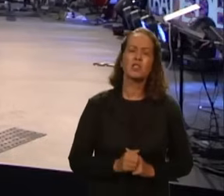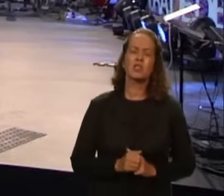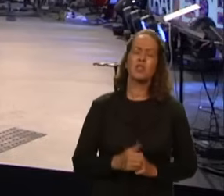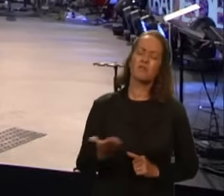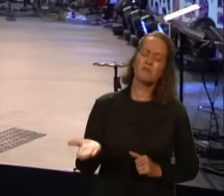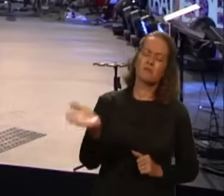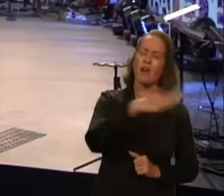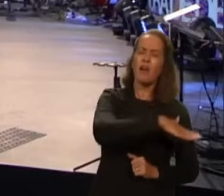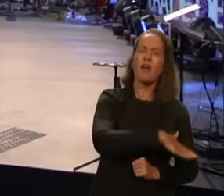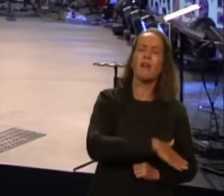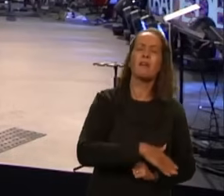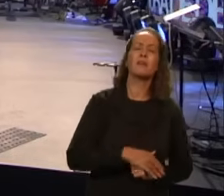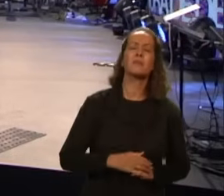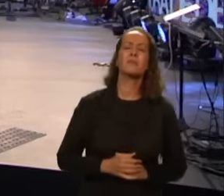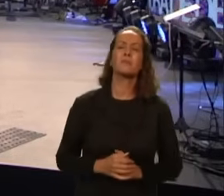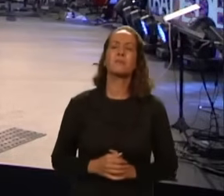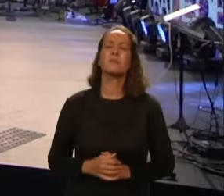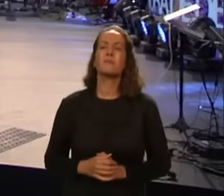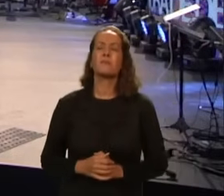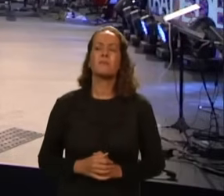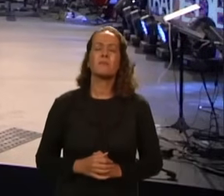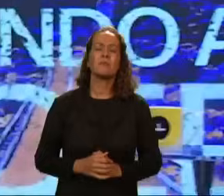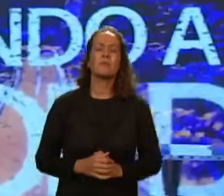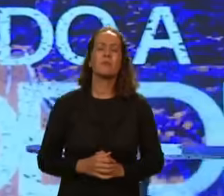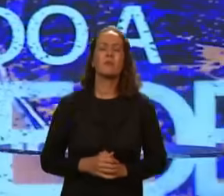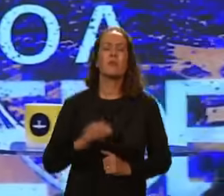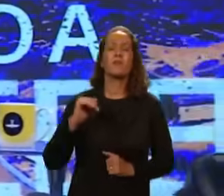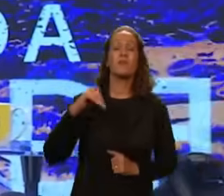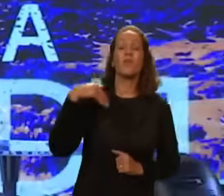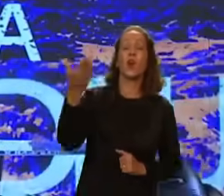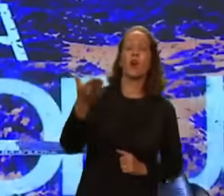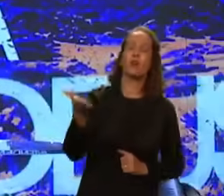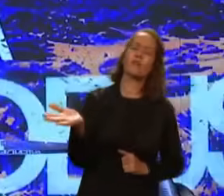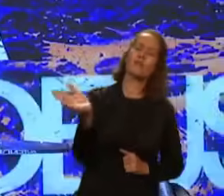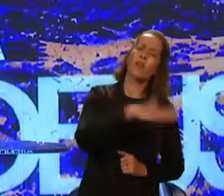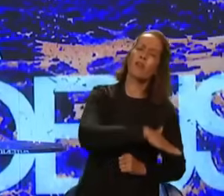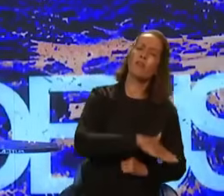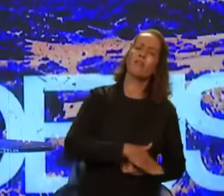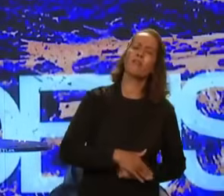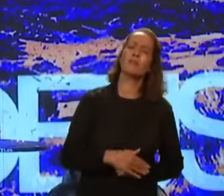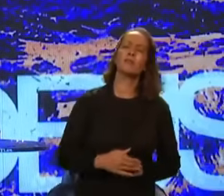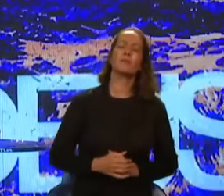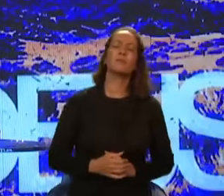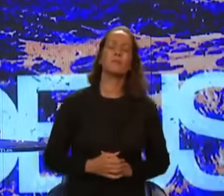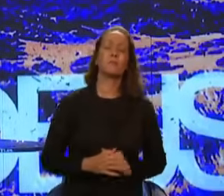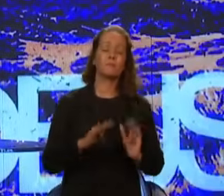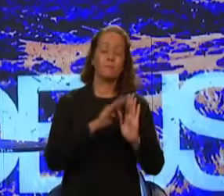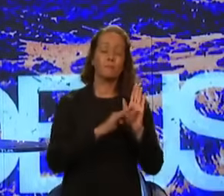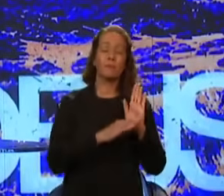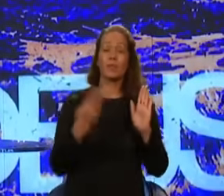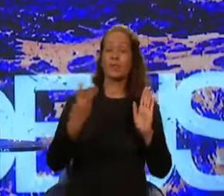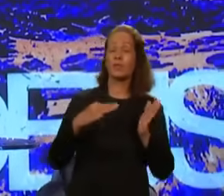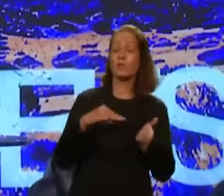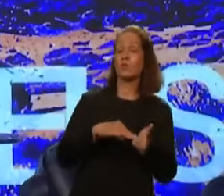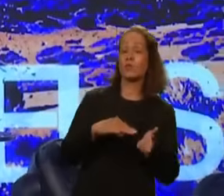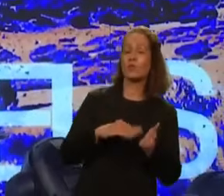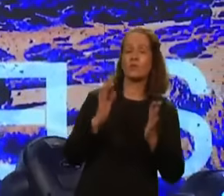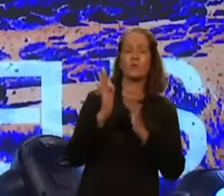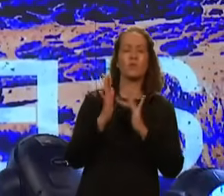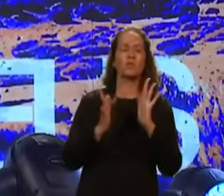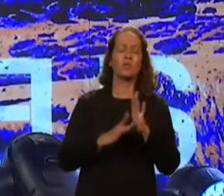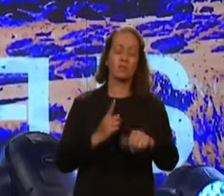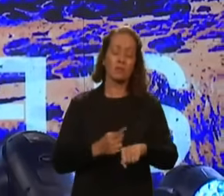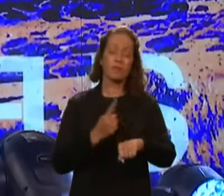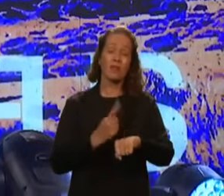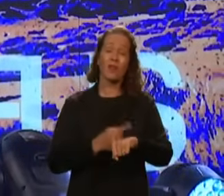Sai para fora. Venha. Terceiro motivo pelo qual Jesus não fez na hora